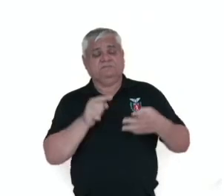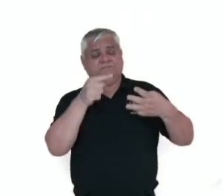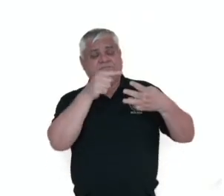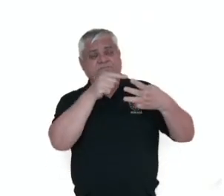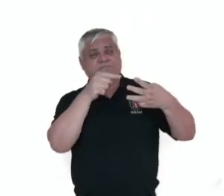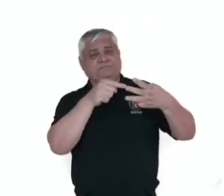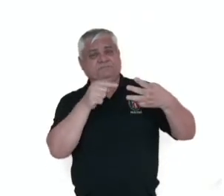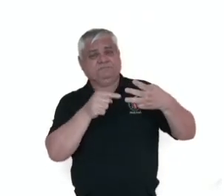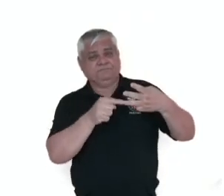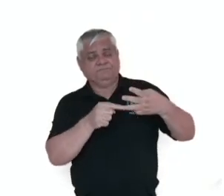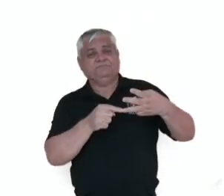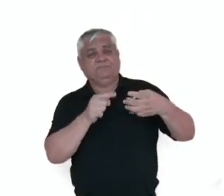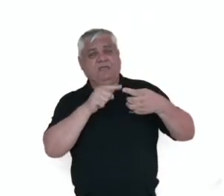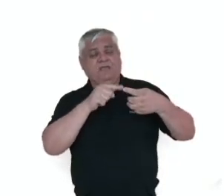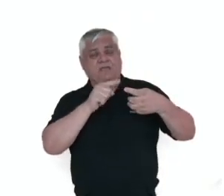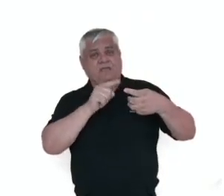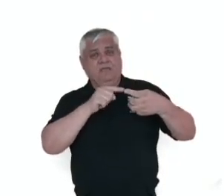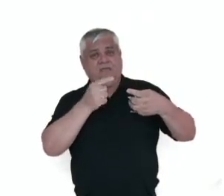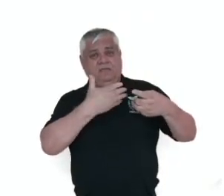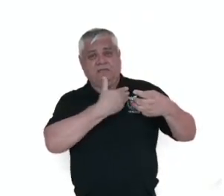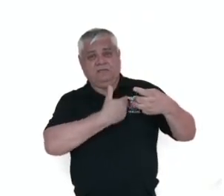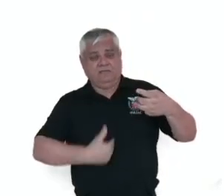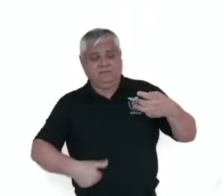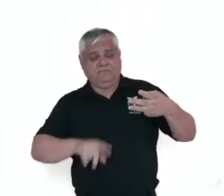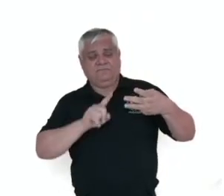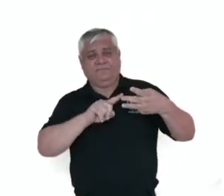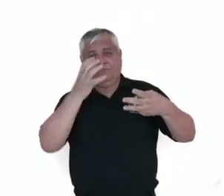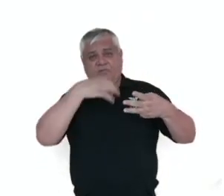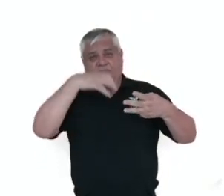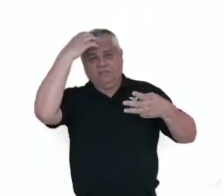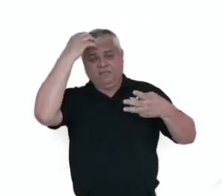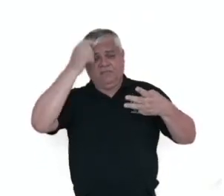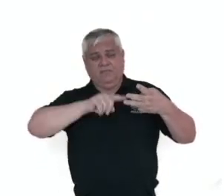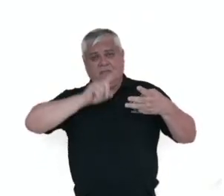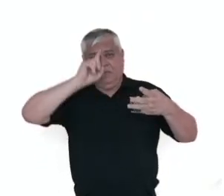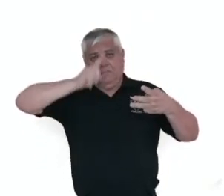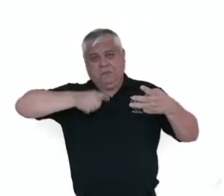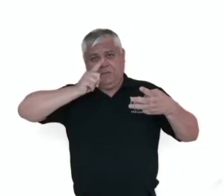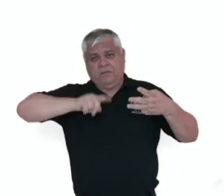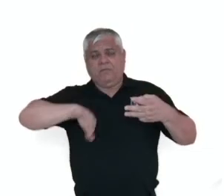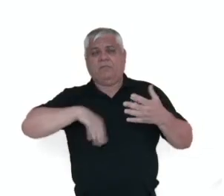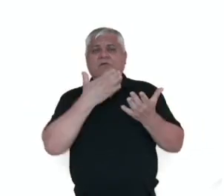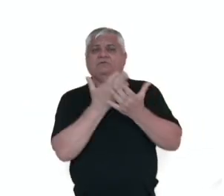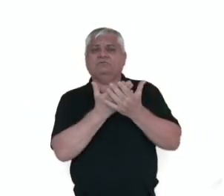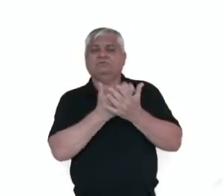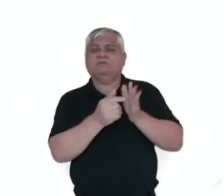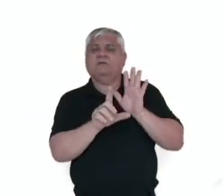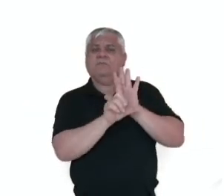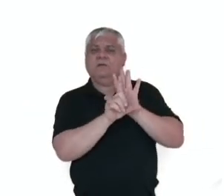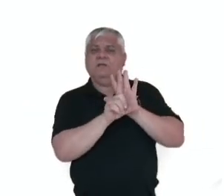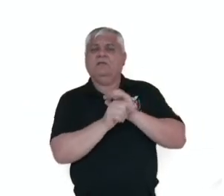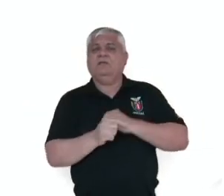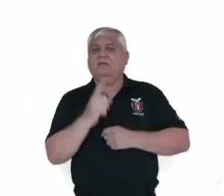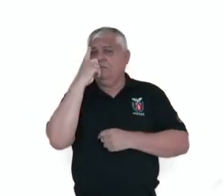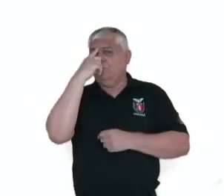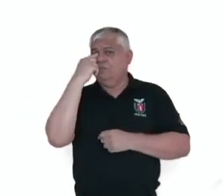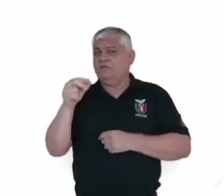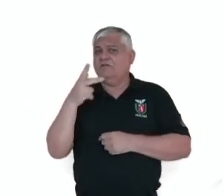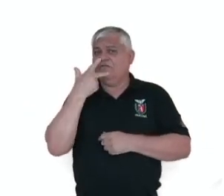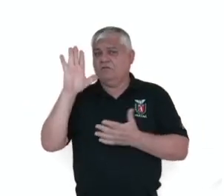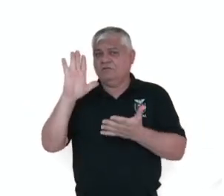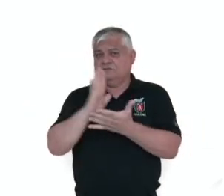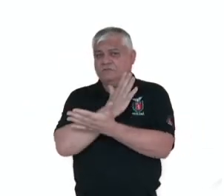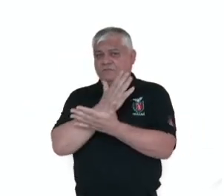república, monarquia e despotismo e estudamos a origem das leis que, para Montesquieu, são divididas